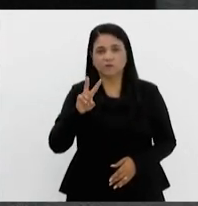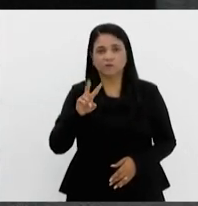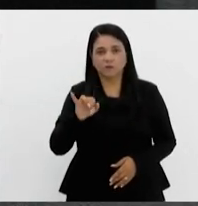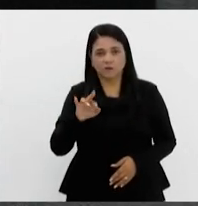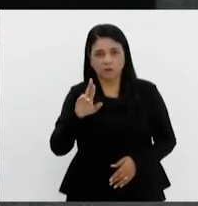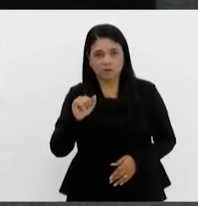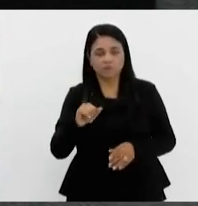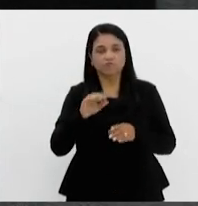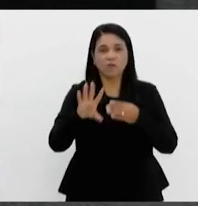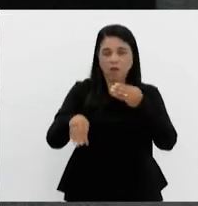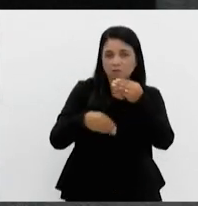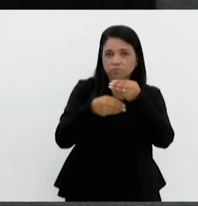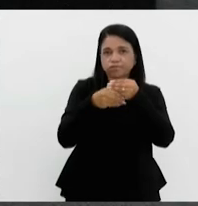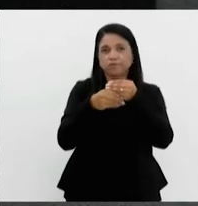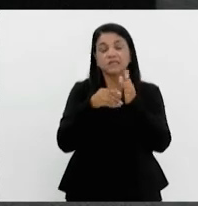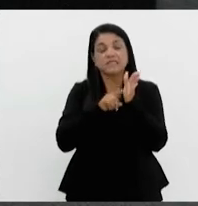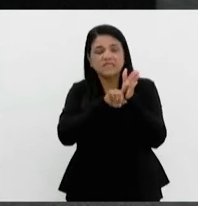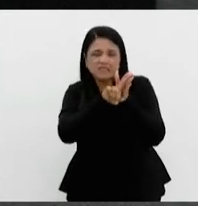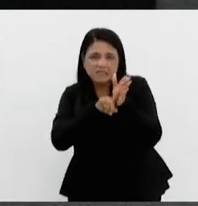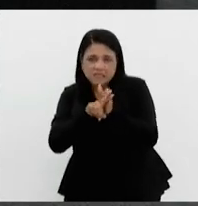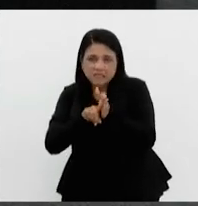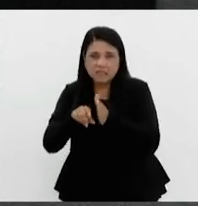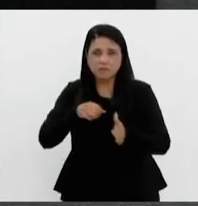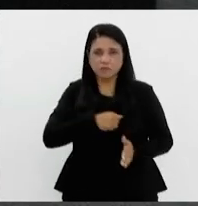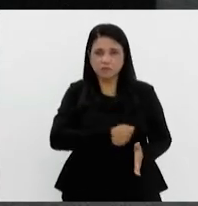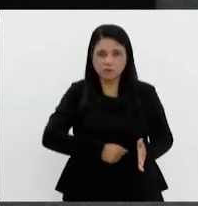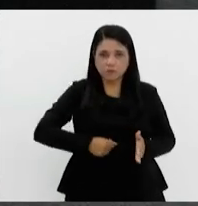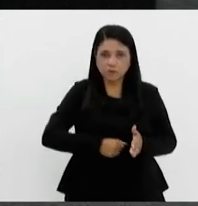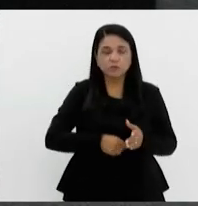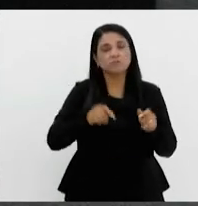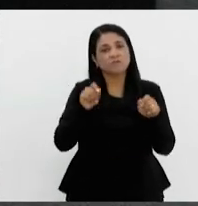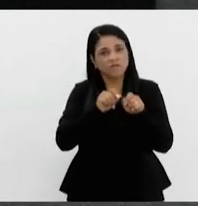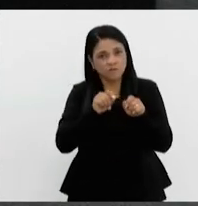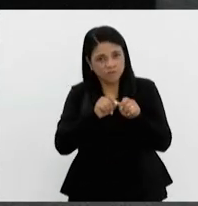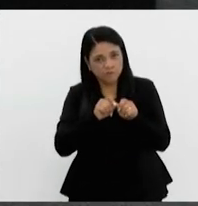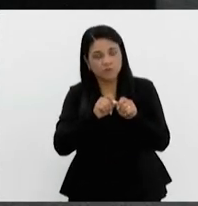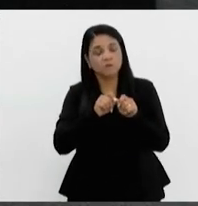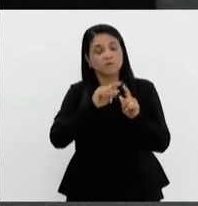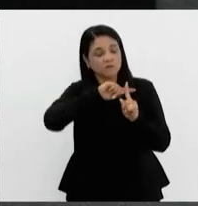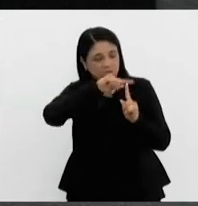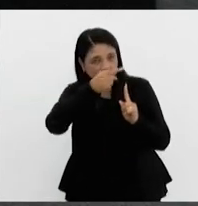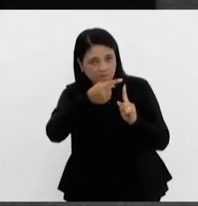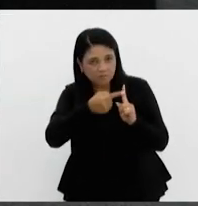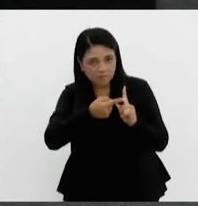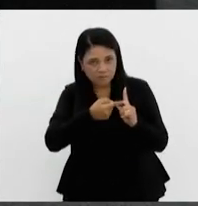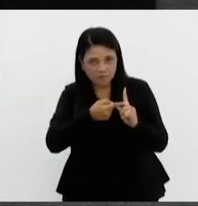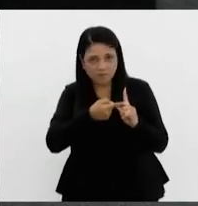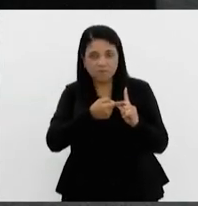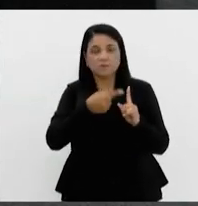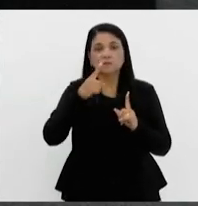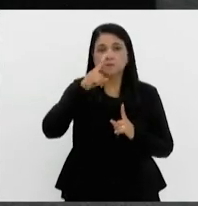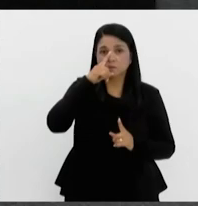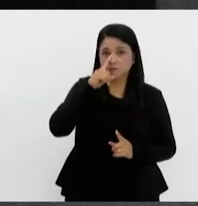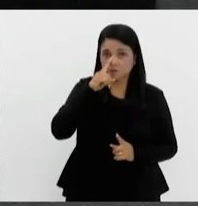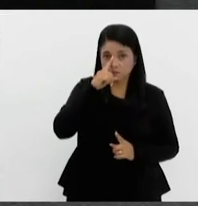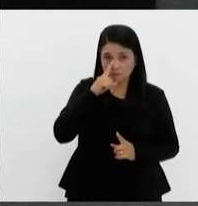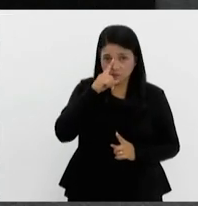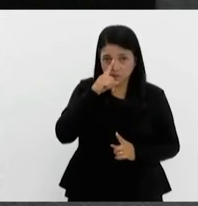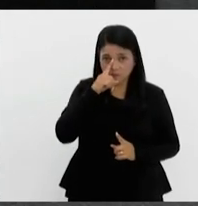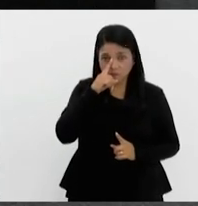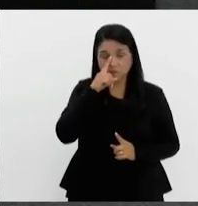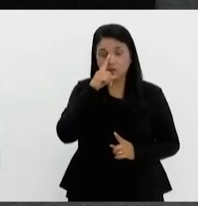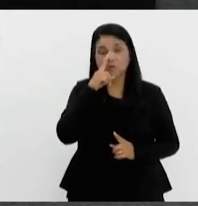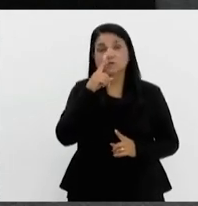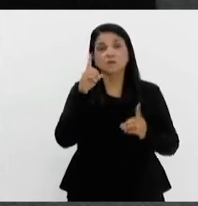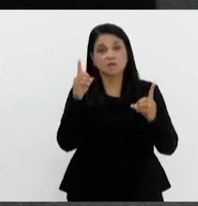rol de exames que devam ser realizados diante, né, dos casos de gravidez, durante